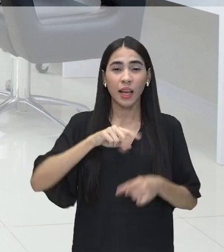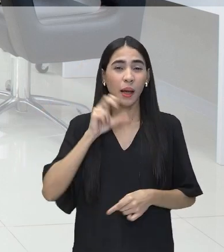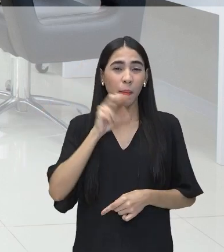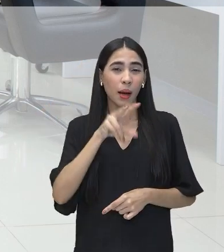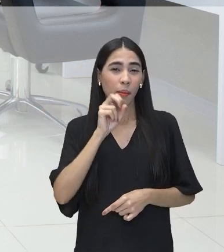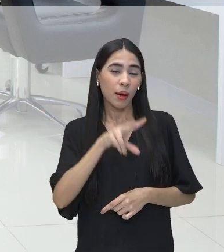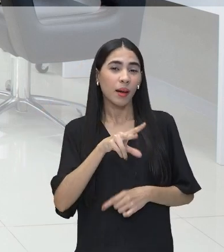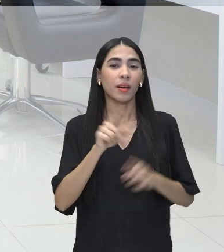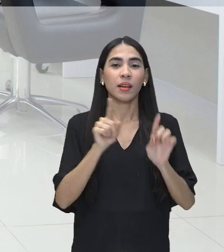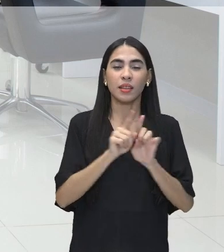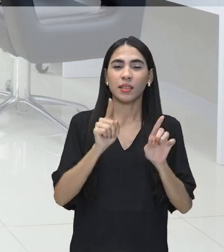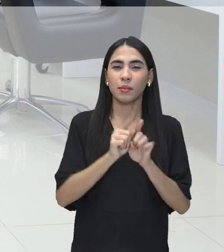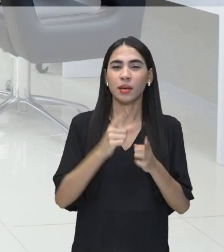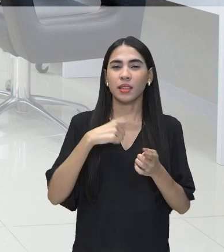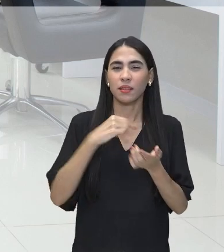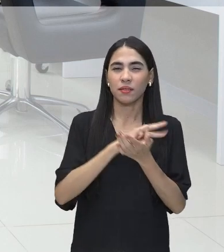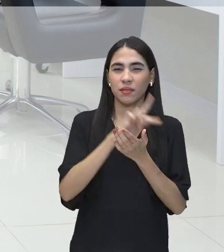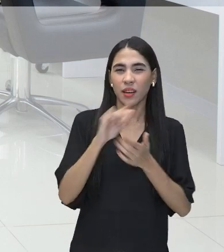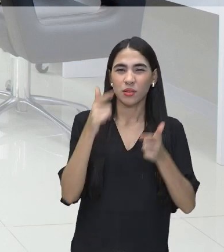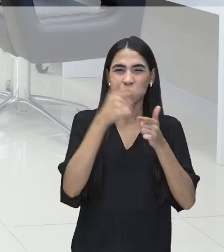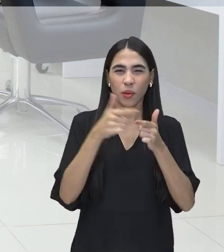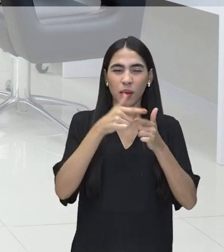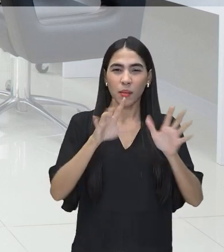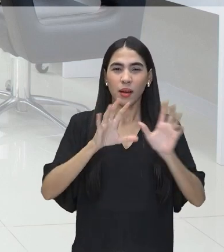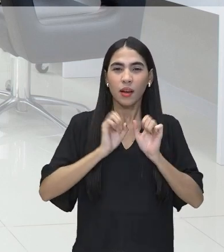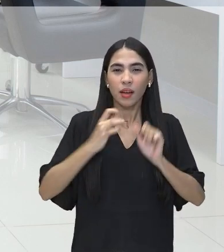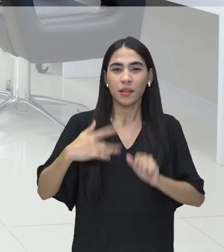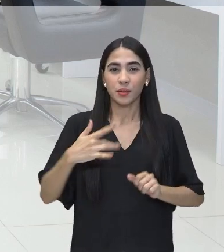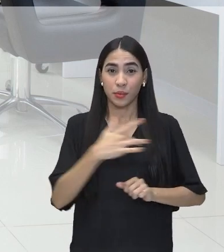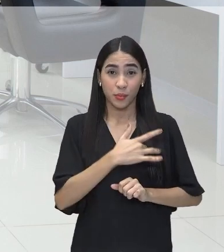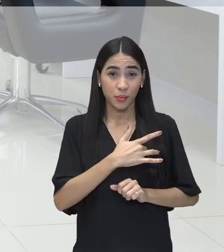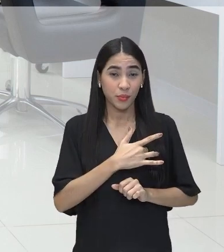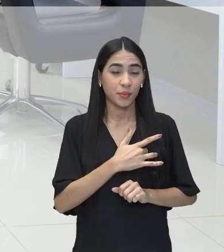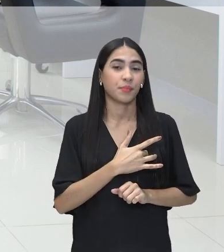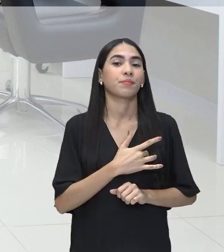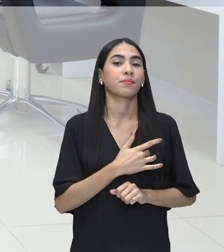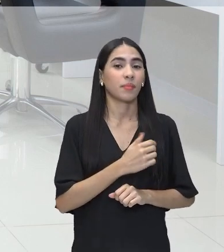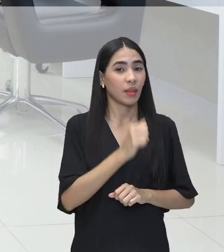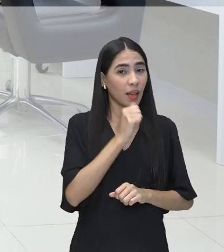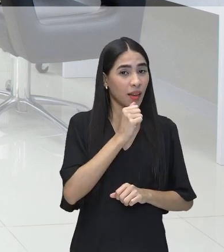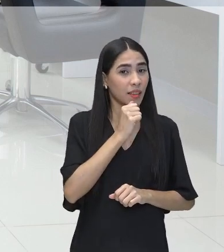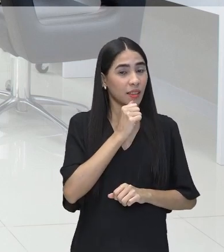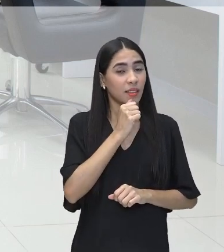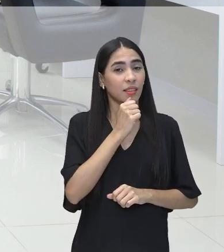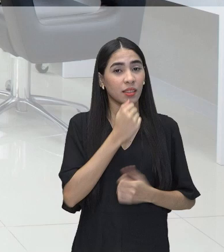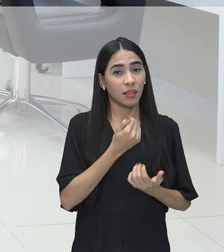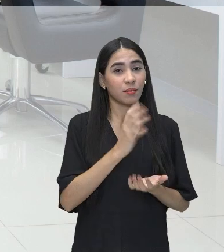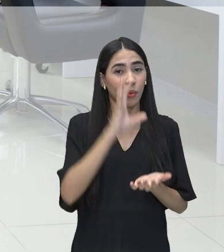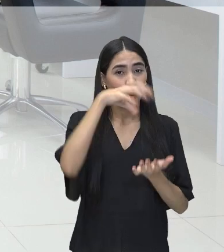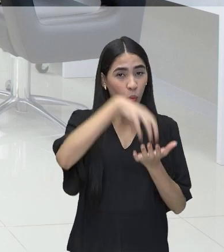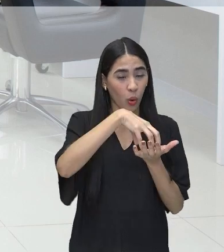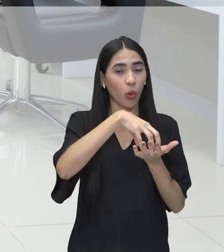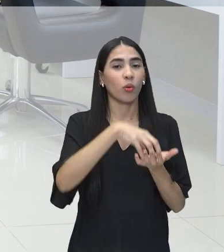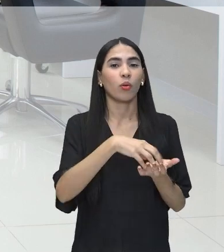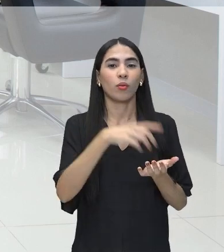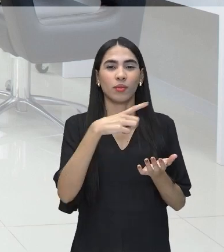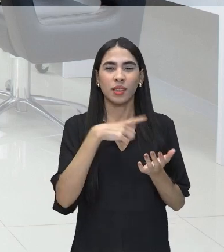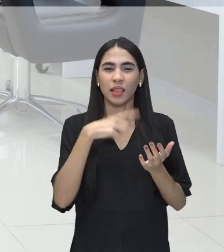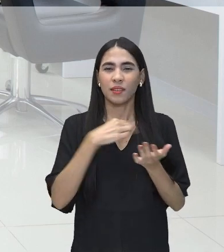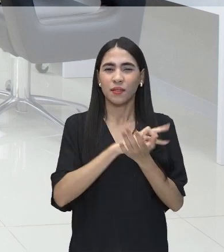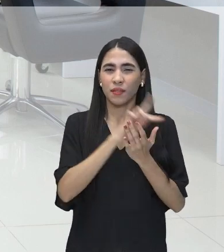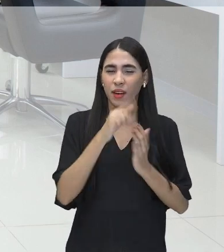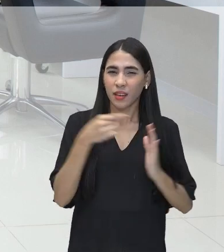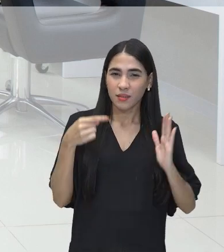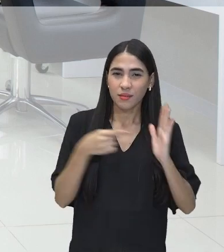e provocar diversos danos à saúde. Ainda assim, o órgão recebe dezenas